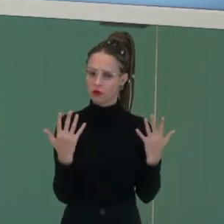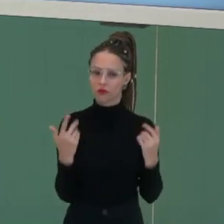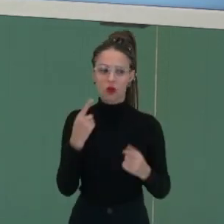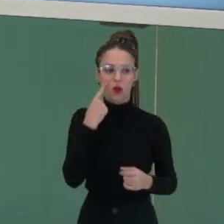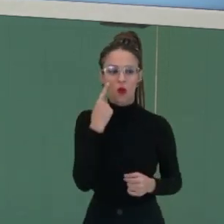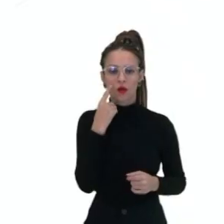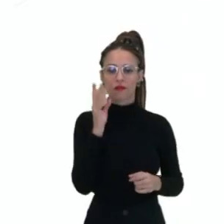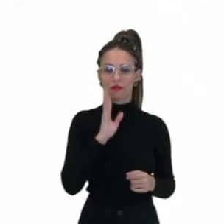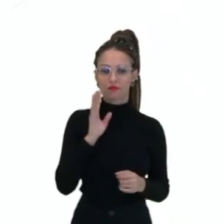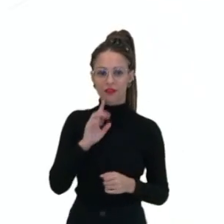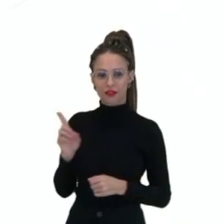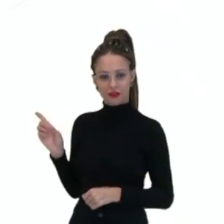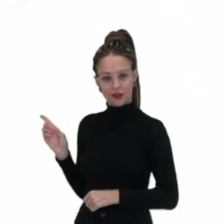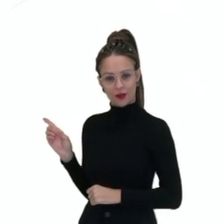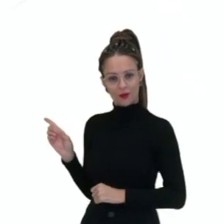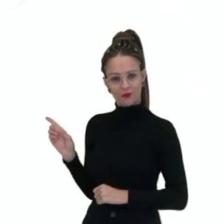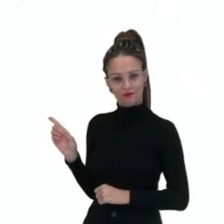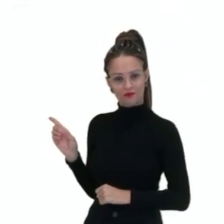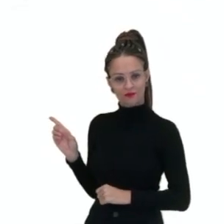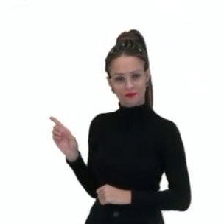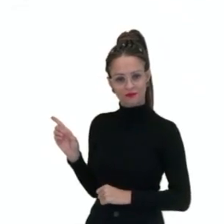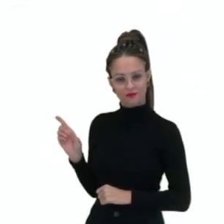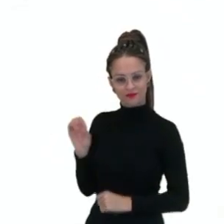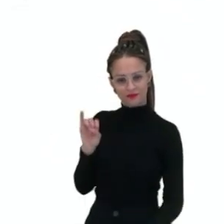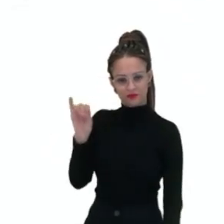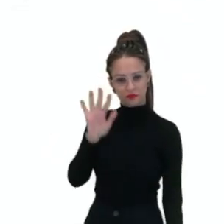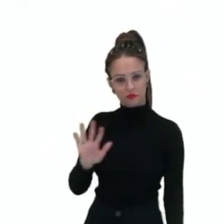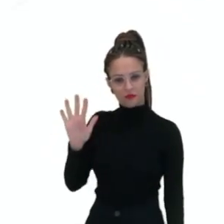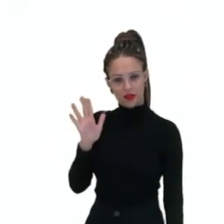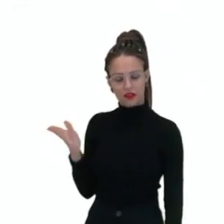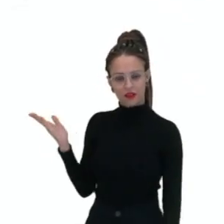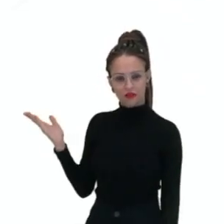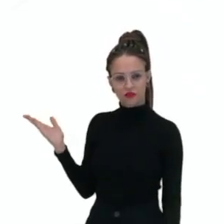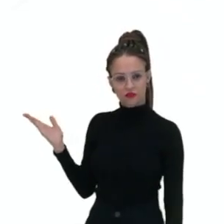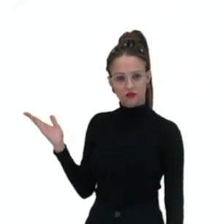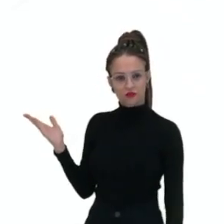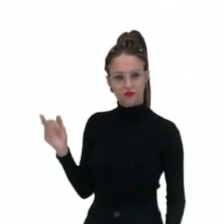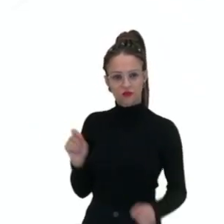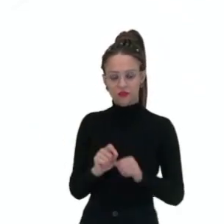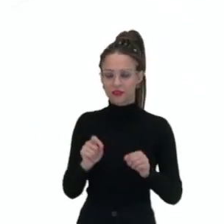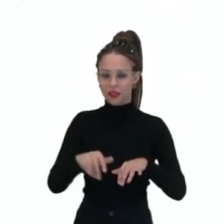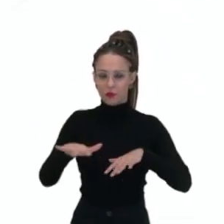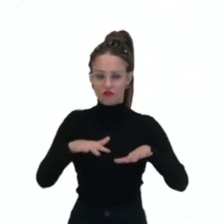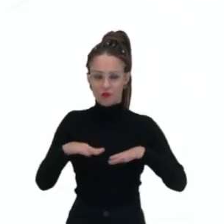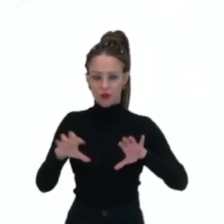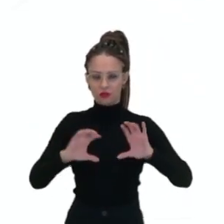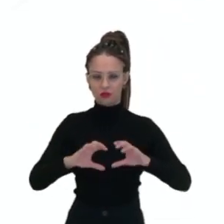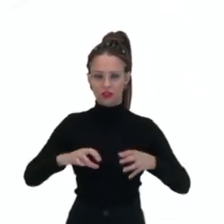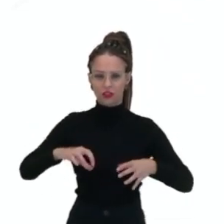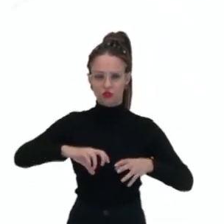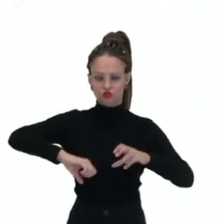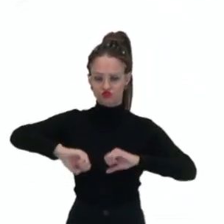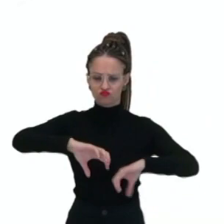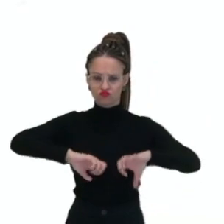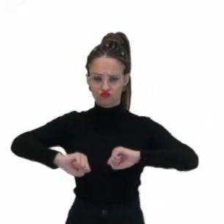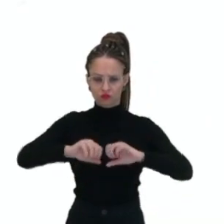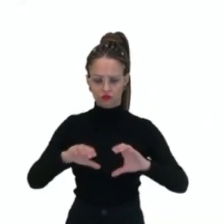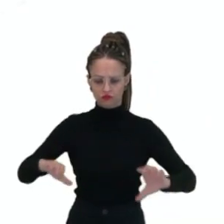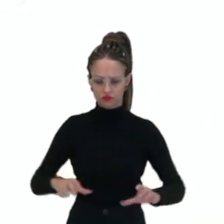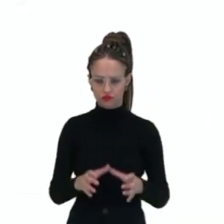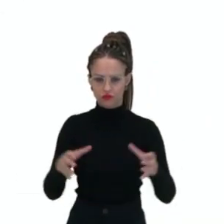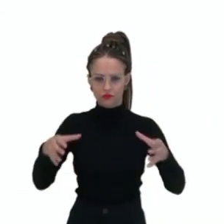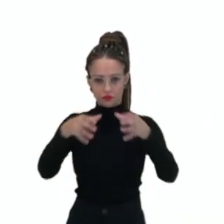que bacana ali aquela imagem, né? E ela está ali se movimentando, ela está fazendo um vaso,